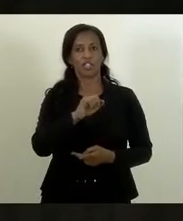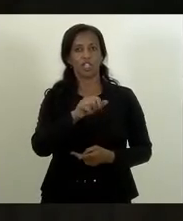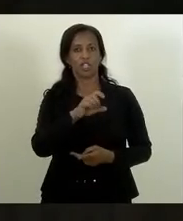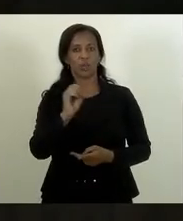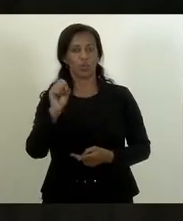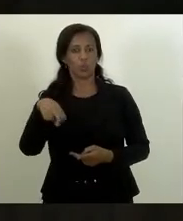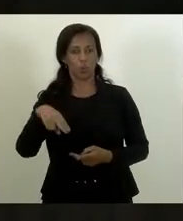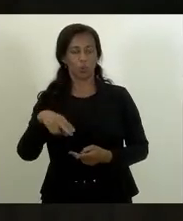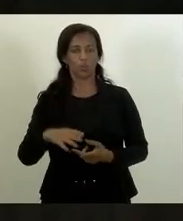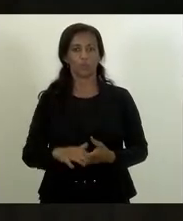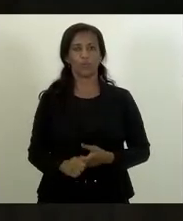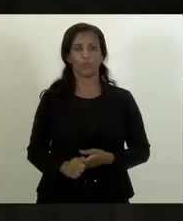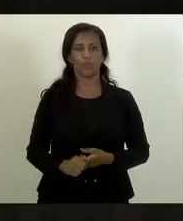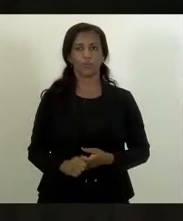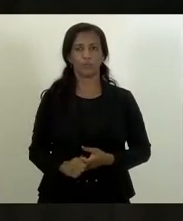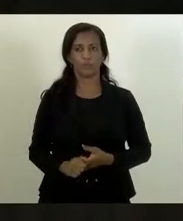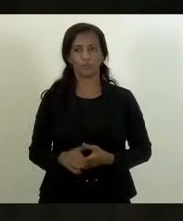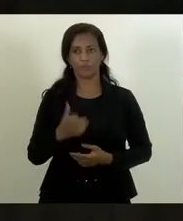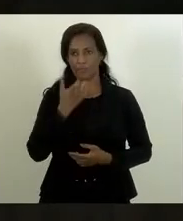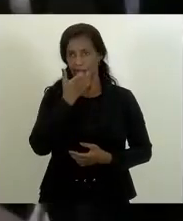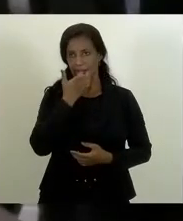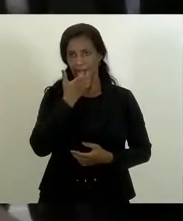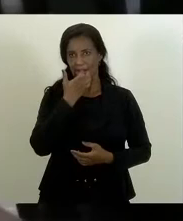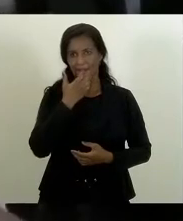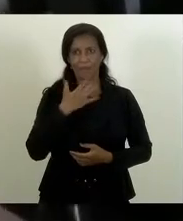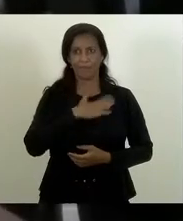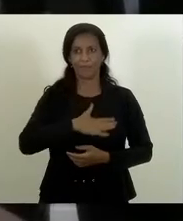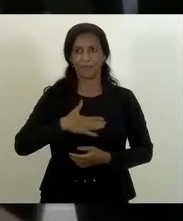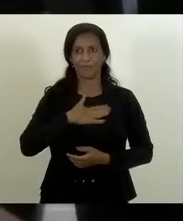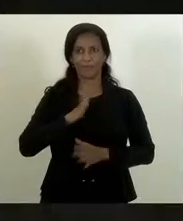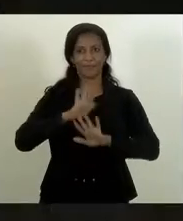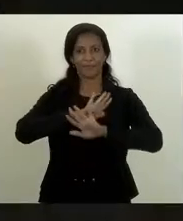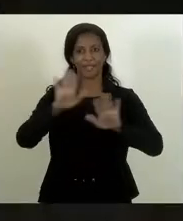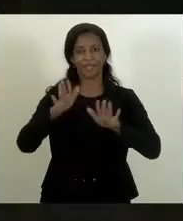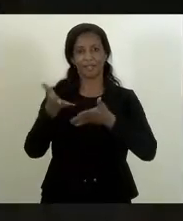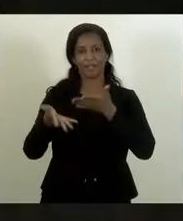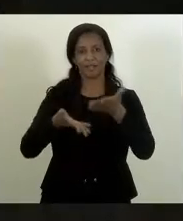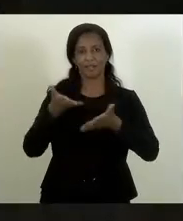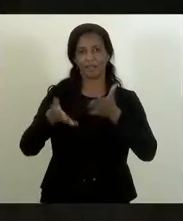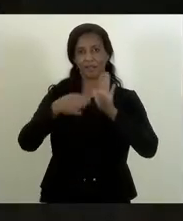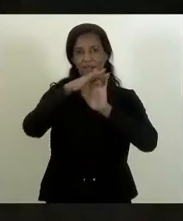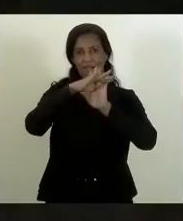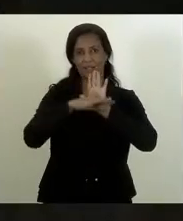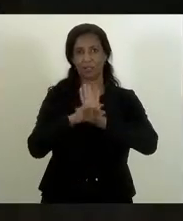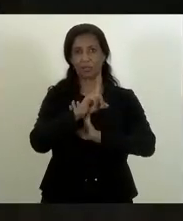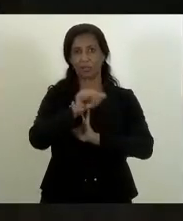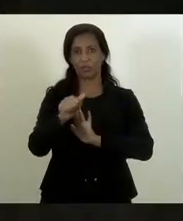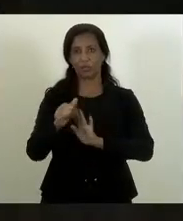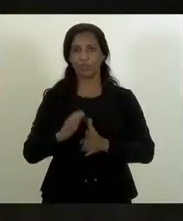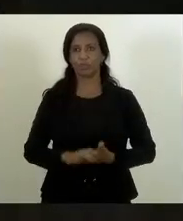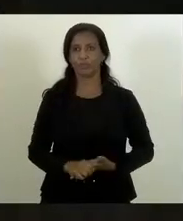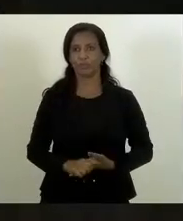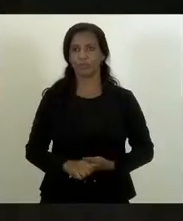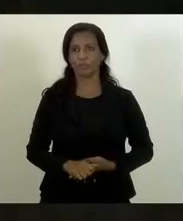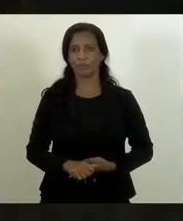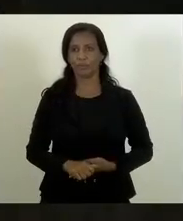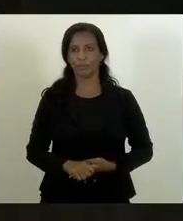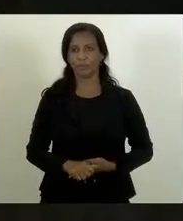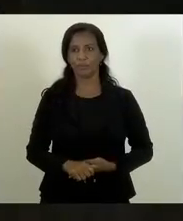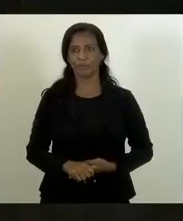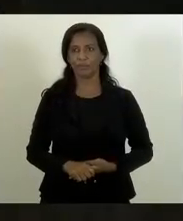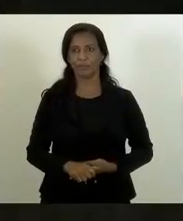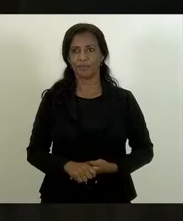Sumidouro, Rondinelli. Sejam todos bem-vindos. Nada mais a tratar na ordem do dia, mesmo está.